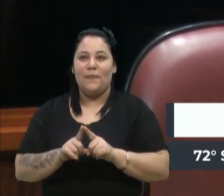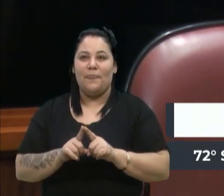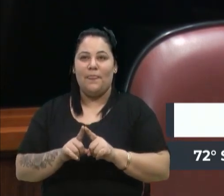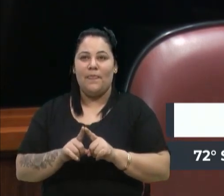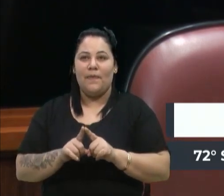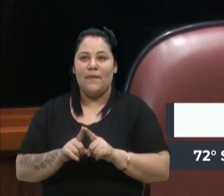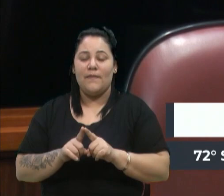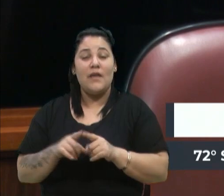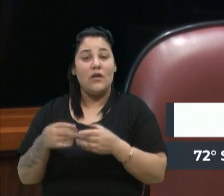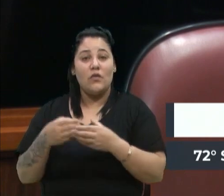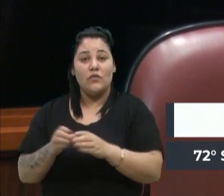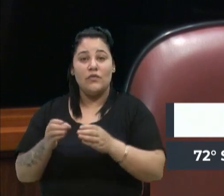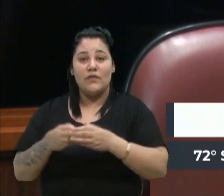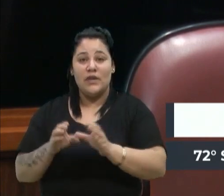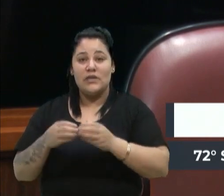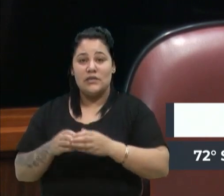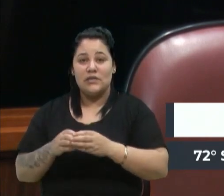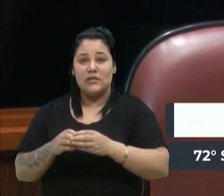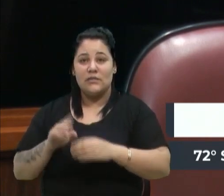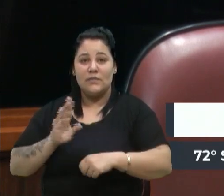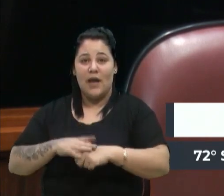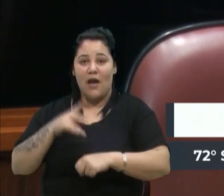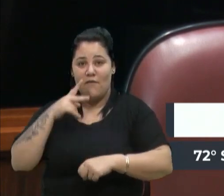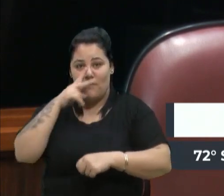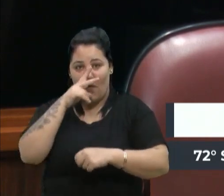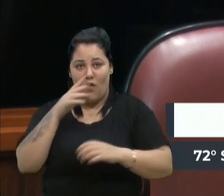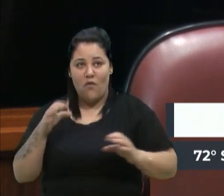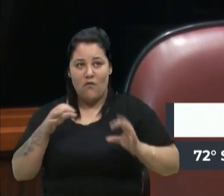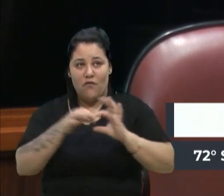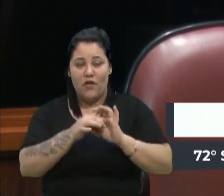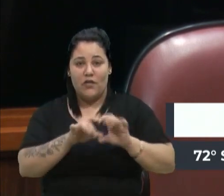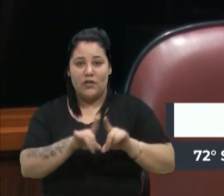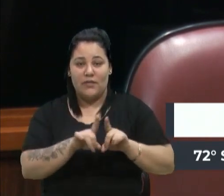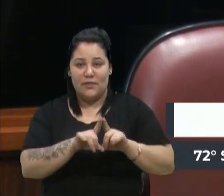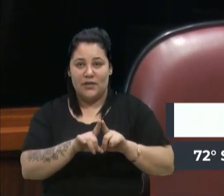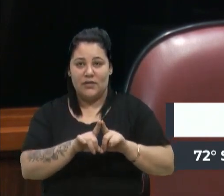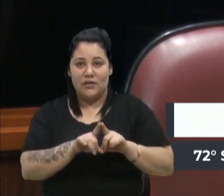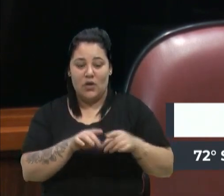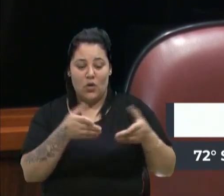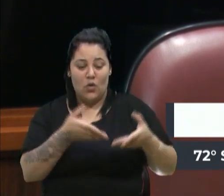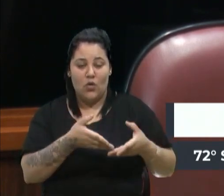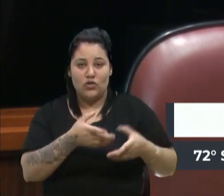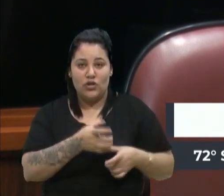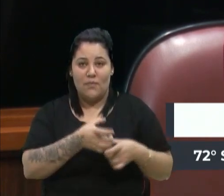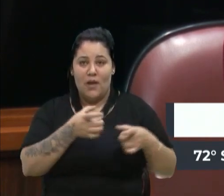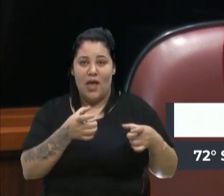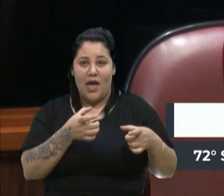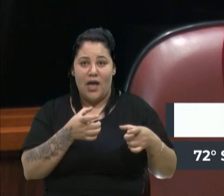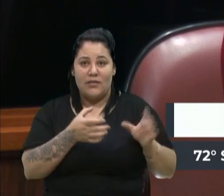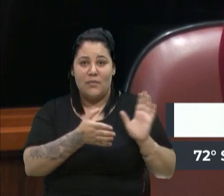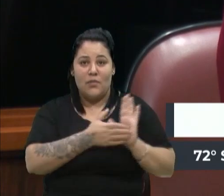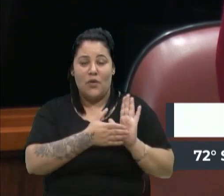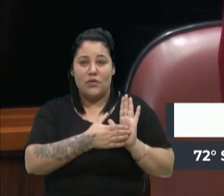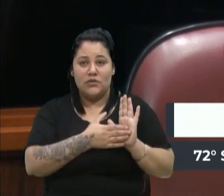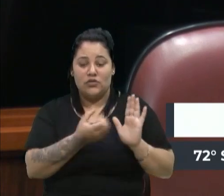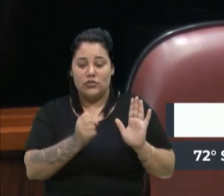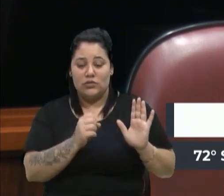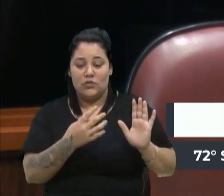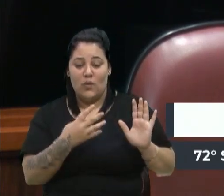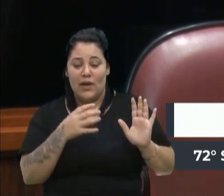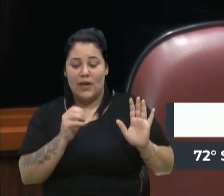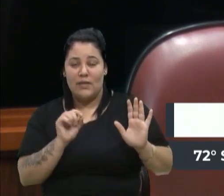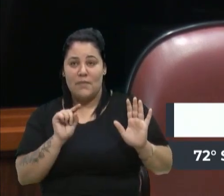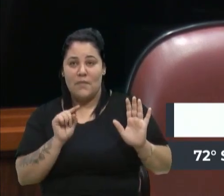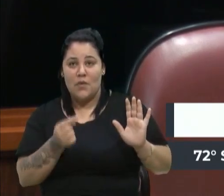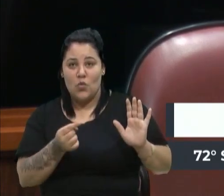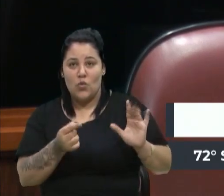na convivência e fortalecimento de vínculos. Hoje está sendo ampliado a proposta de 840 para 1.000. A